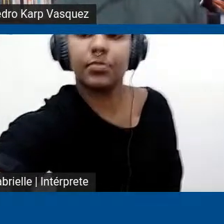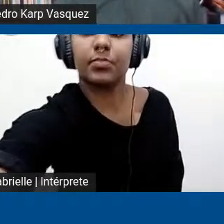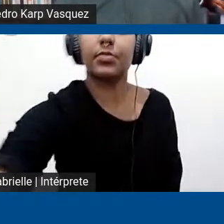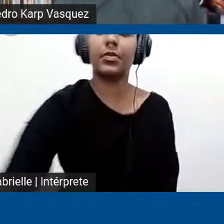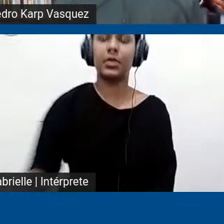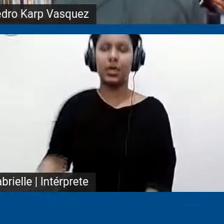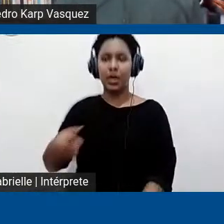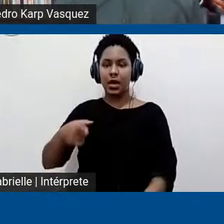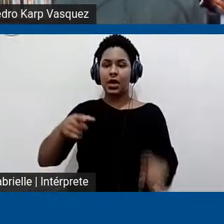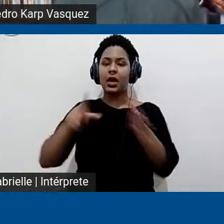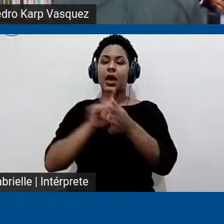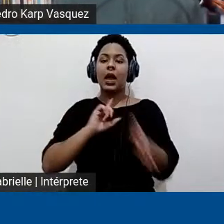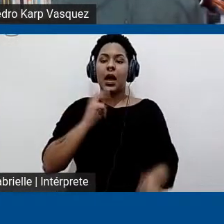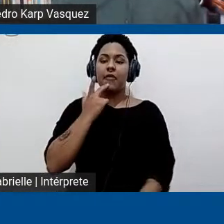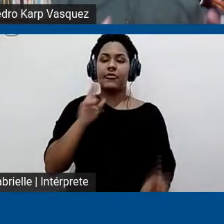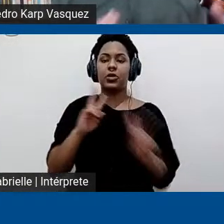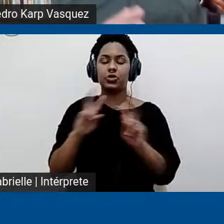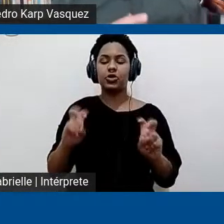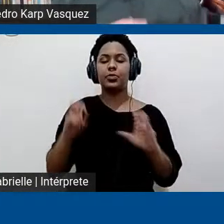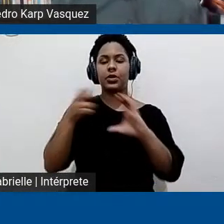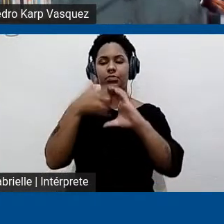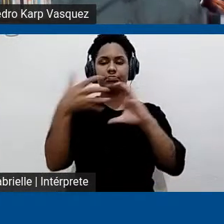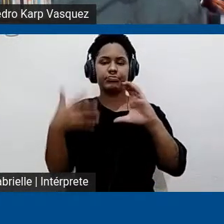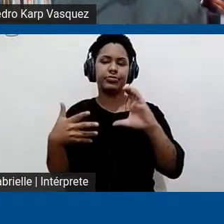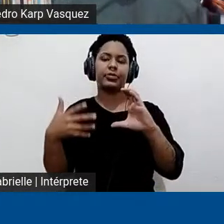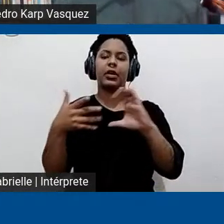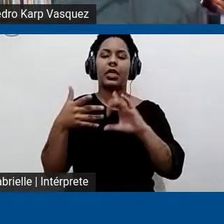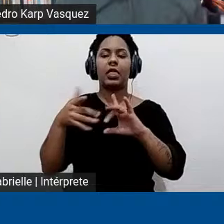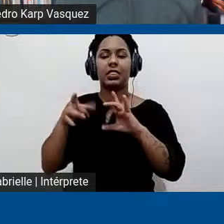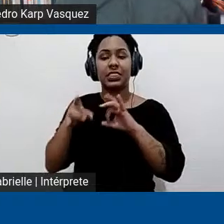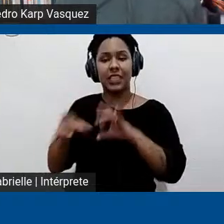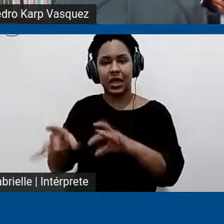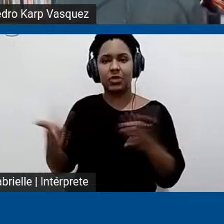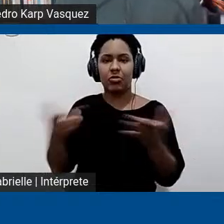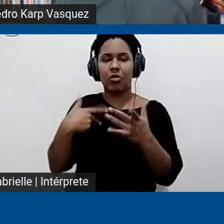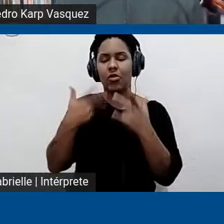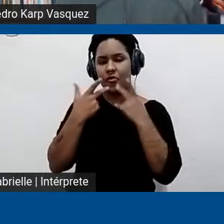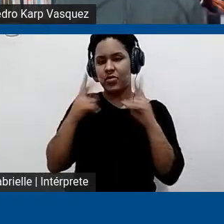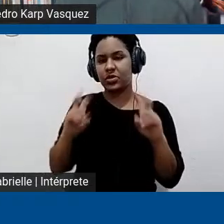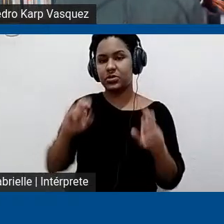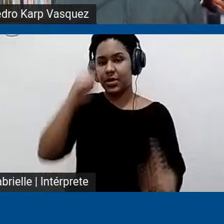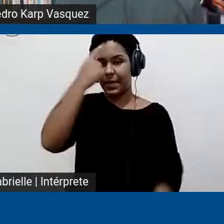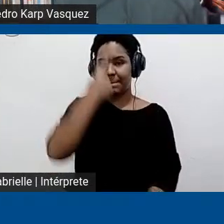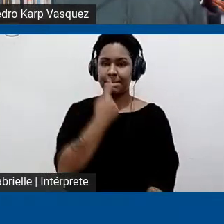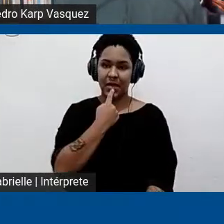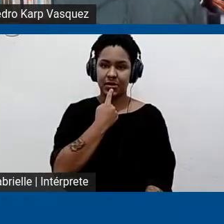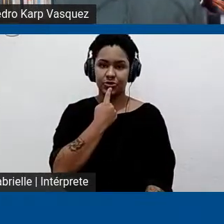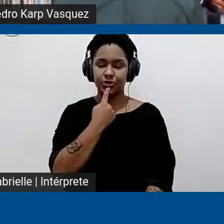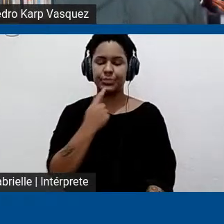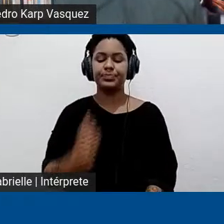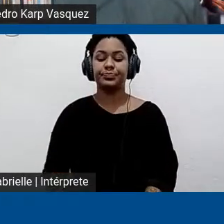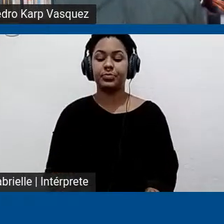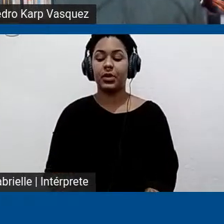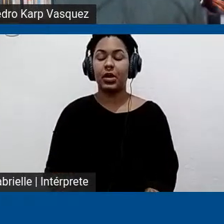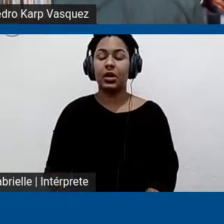e tudo, vou comentar um pouco as imagens. Né? As